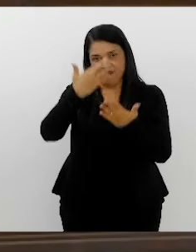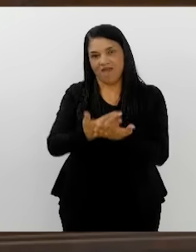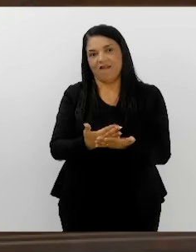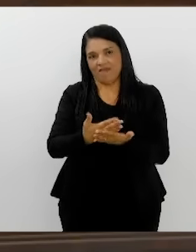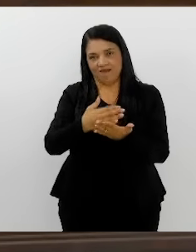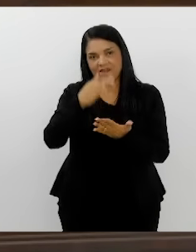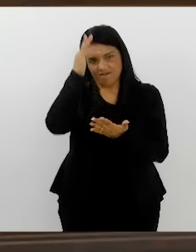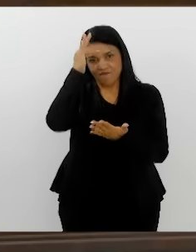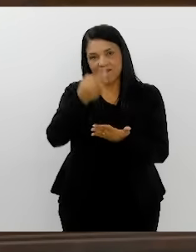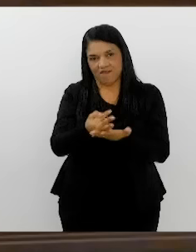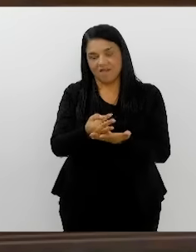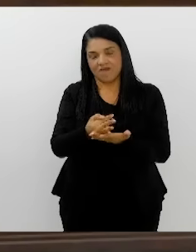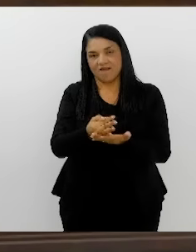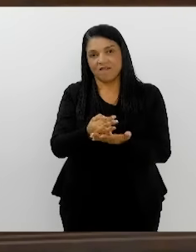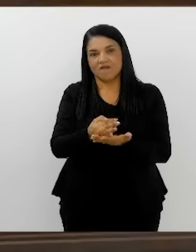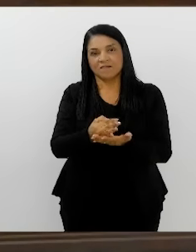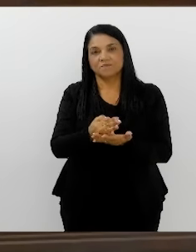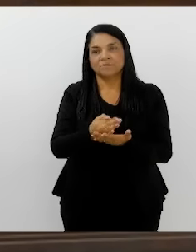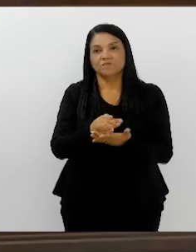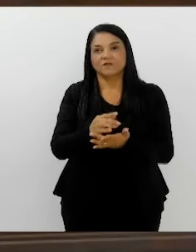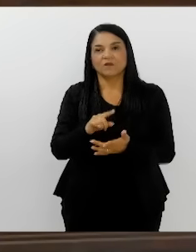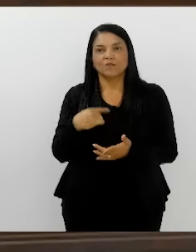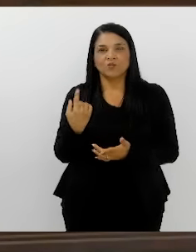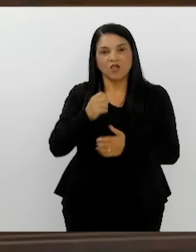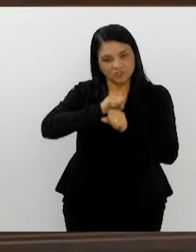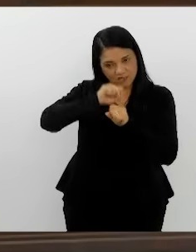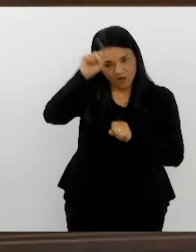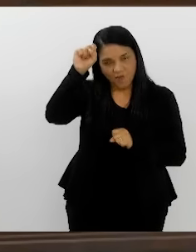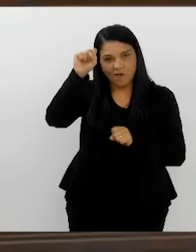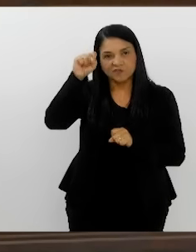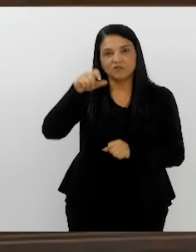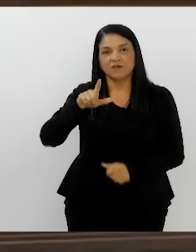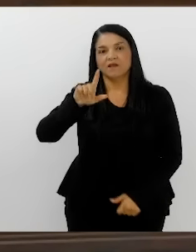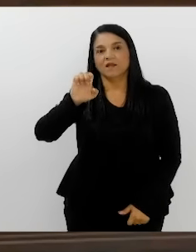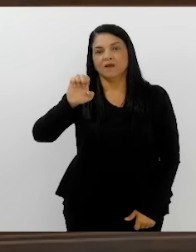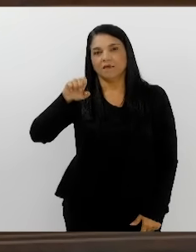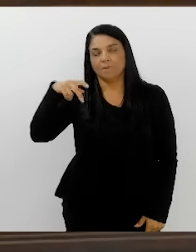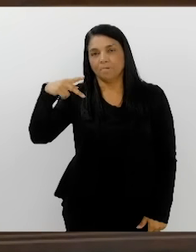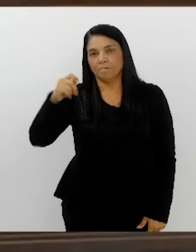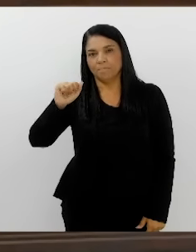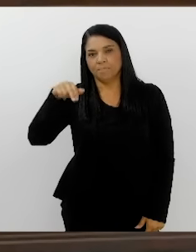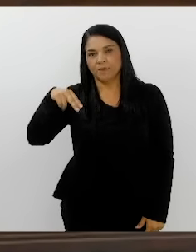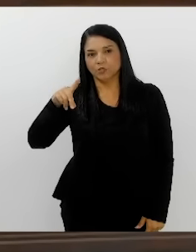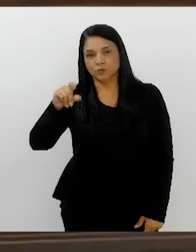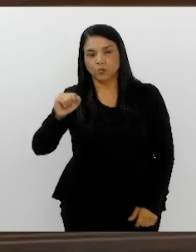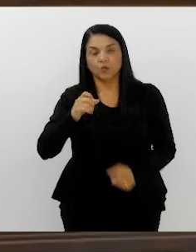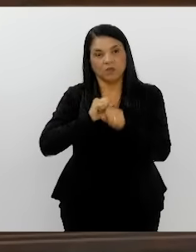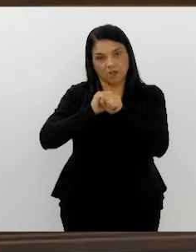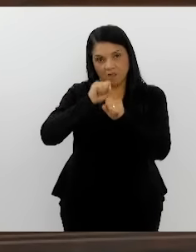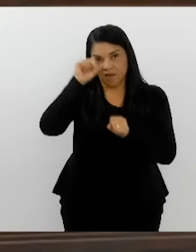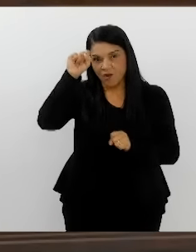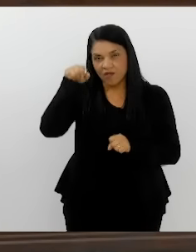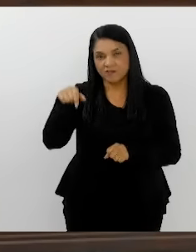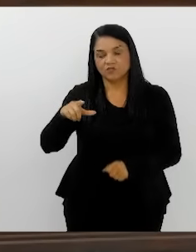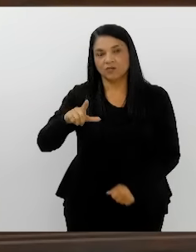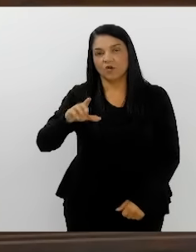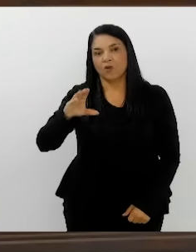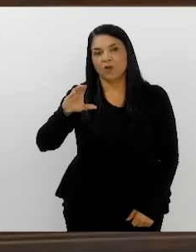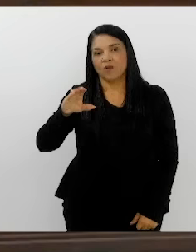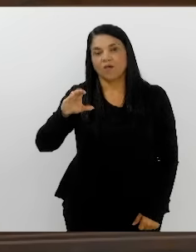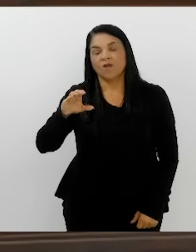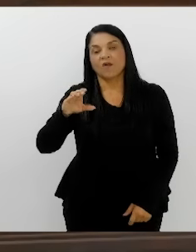Mas assim como o herói de Lepanto, assim como o herói de Covadonga, nós temos